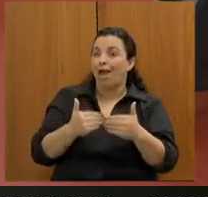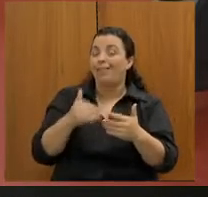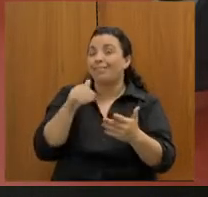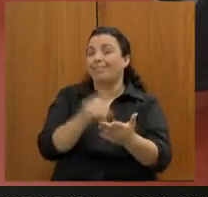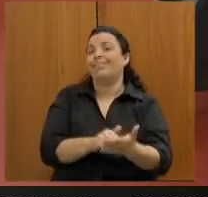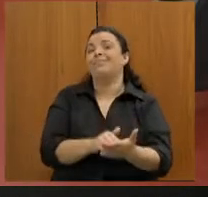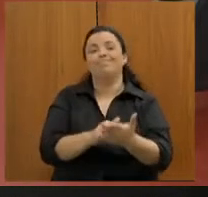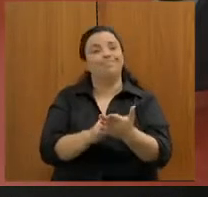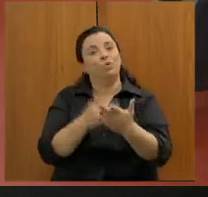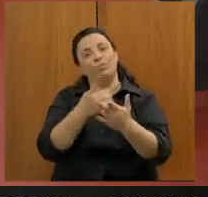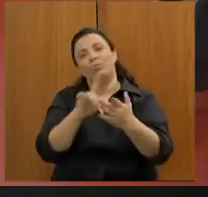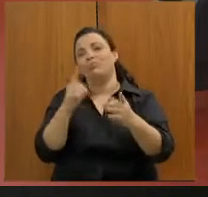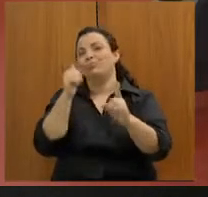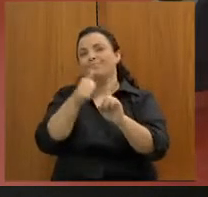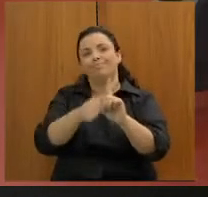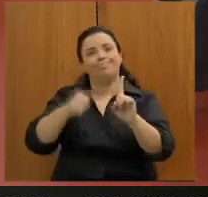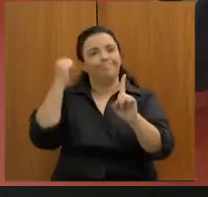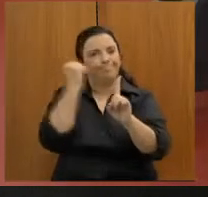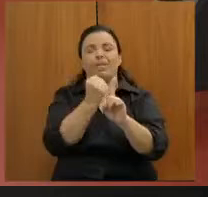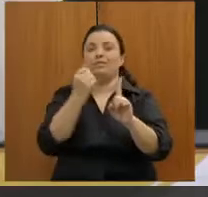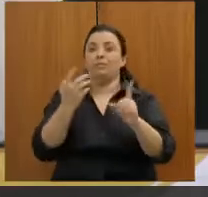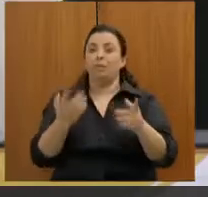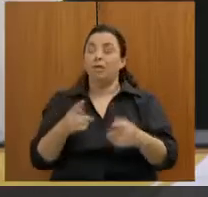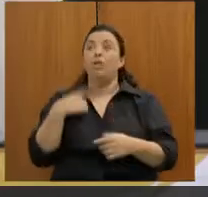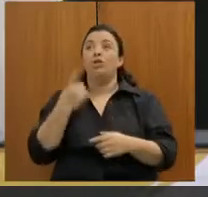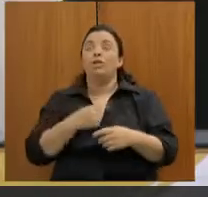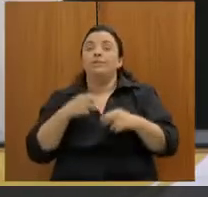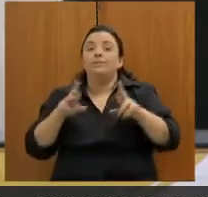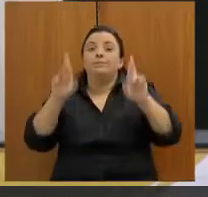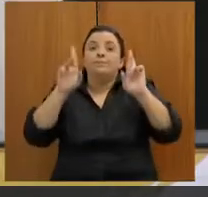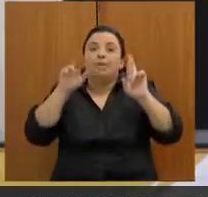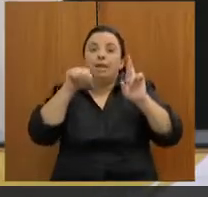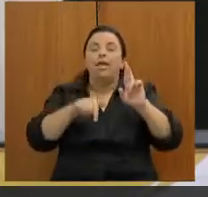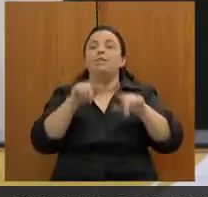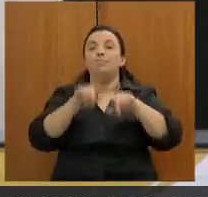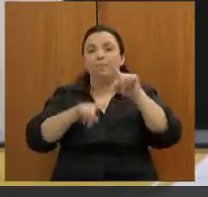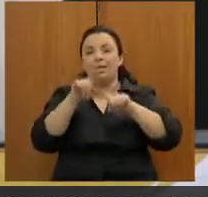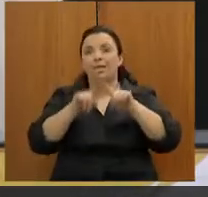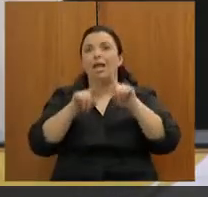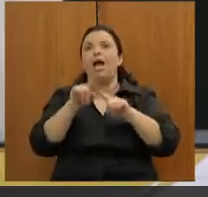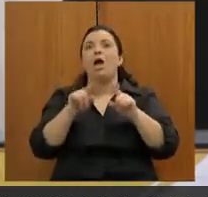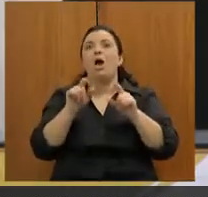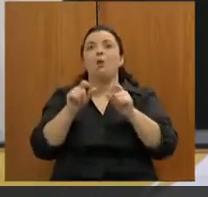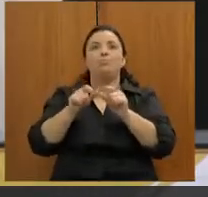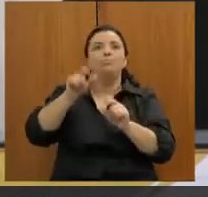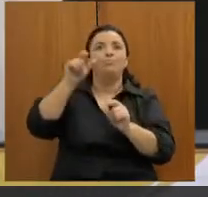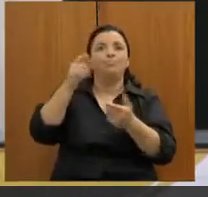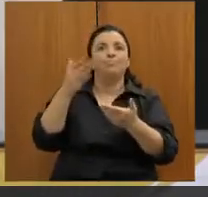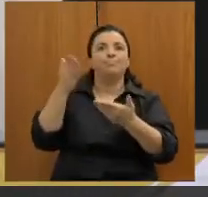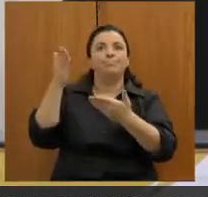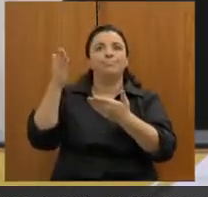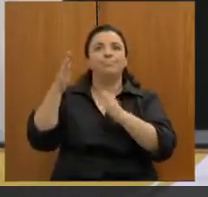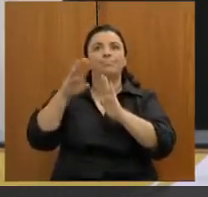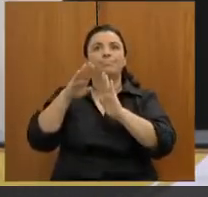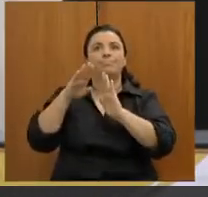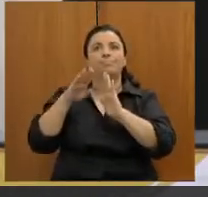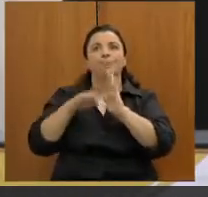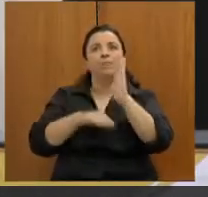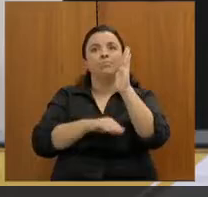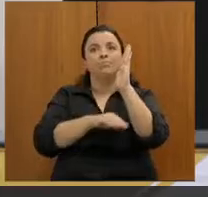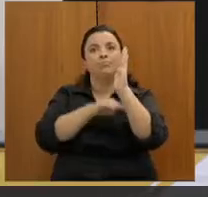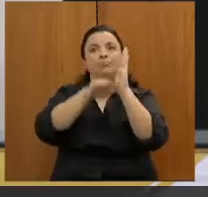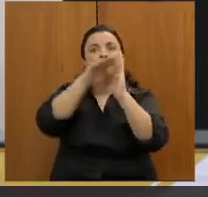gente espera também que esse do que esse material que é de mais fácil acesso pode ser